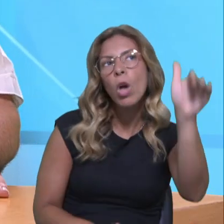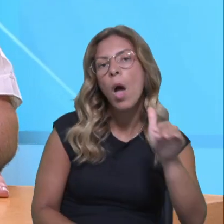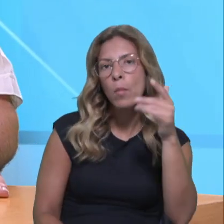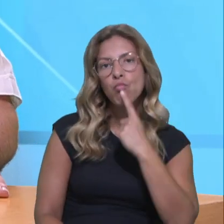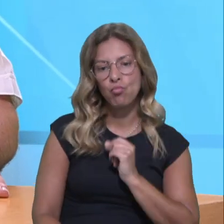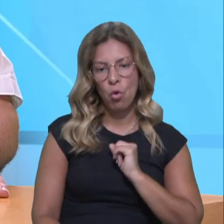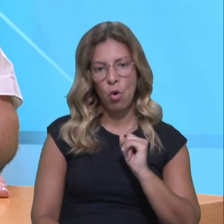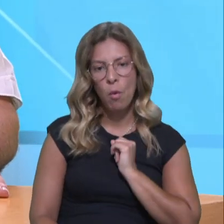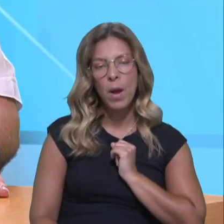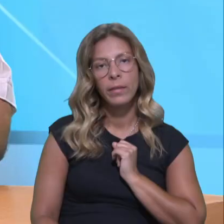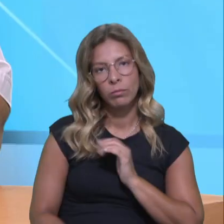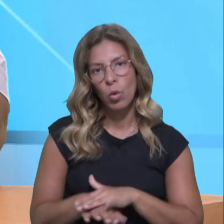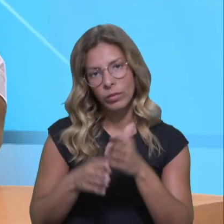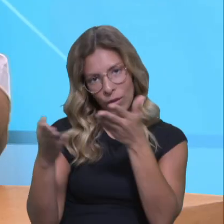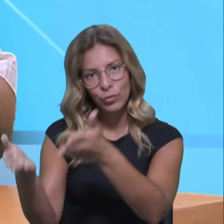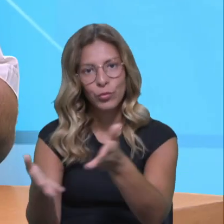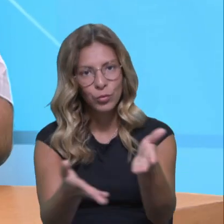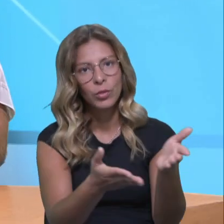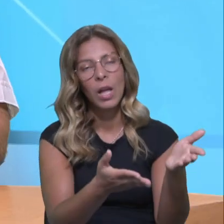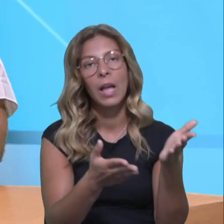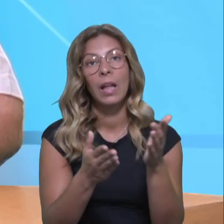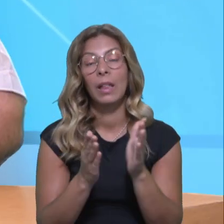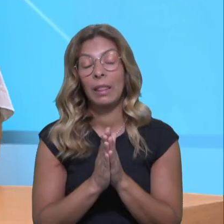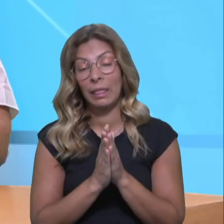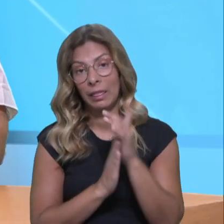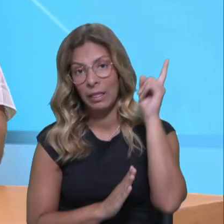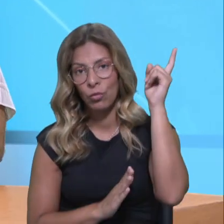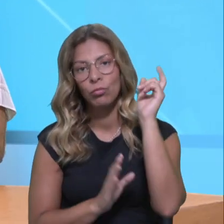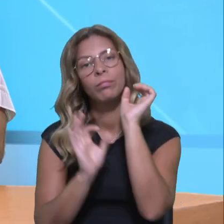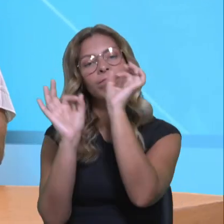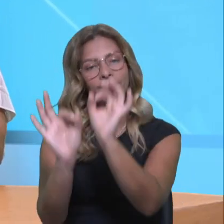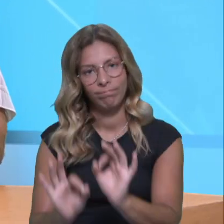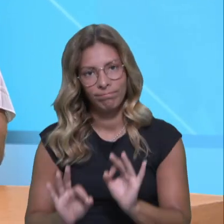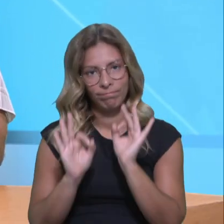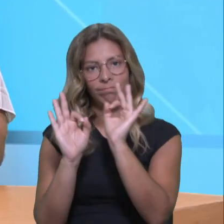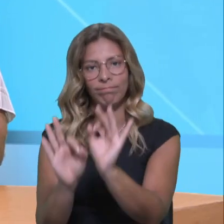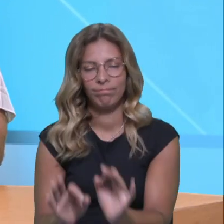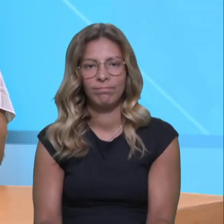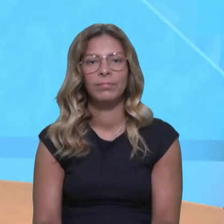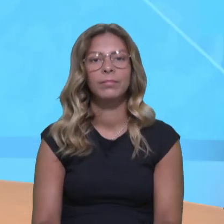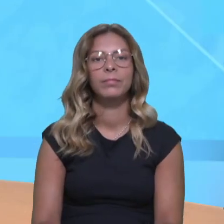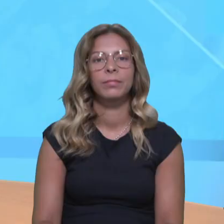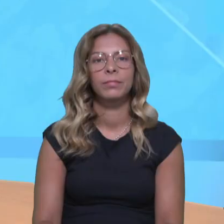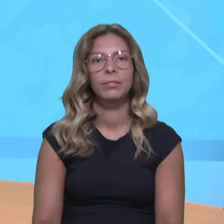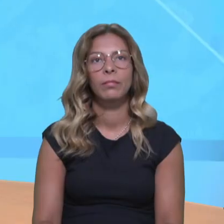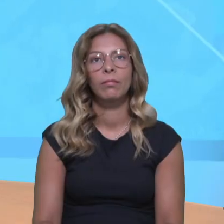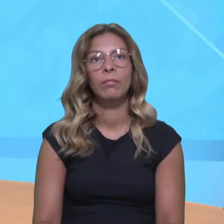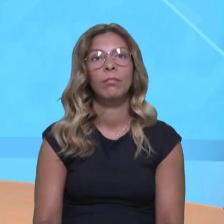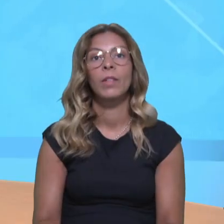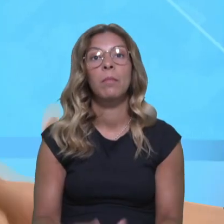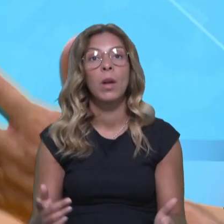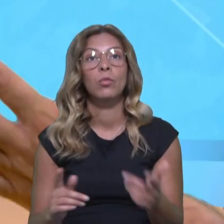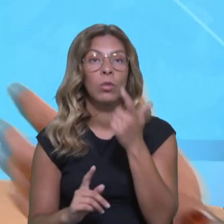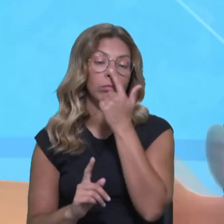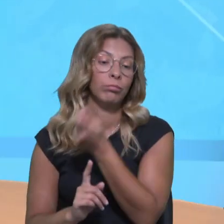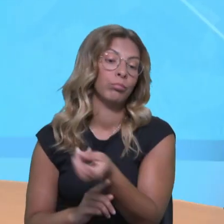clamores do povo. Um Deus que de facto, que cuida. É um Deus cuidador. Independentemente do número dos justos, quase, né?